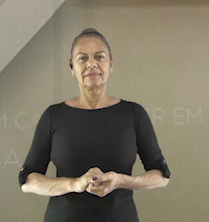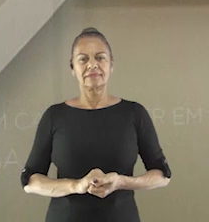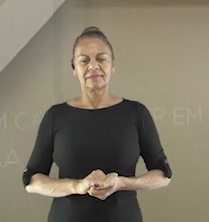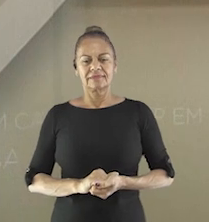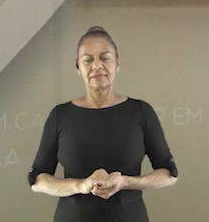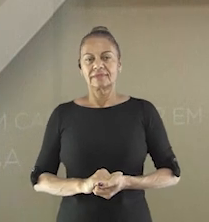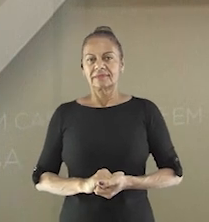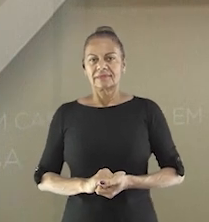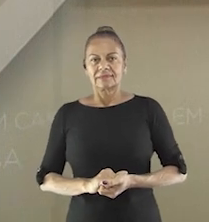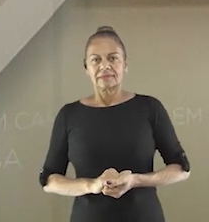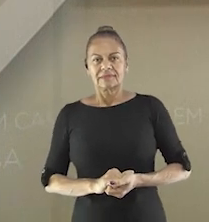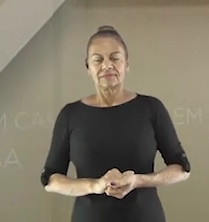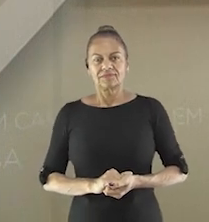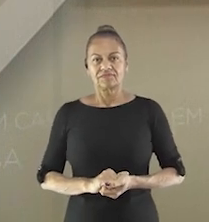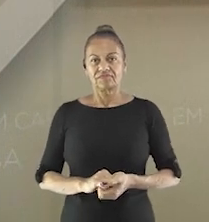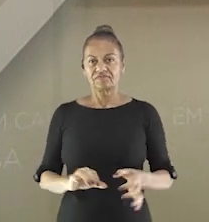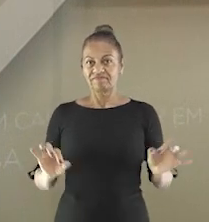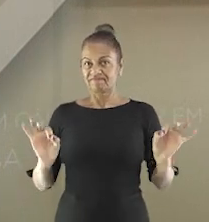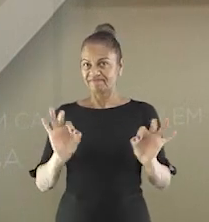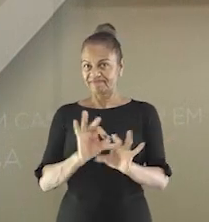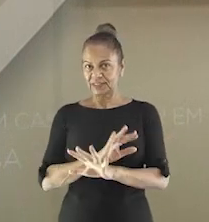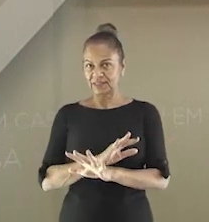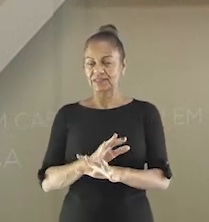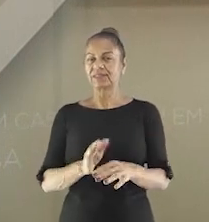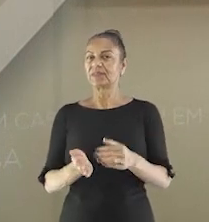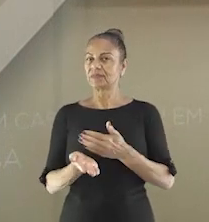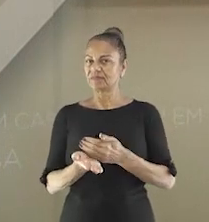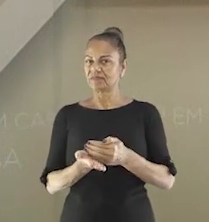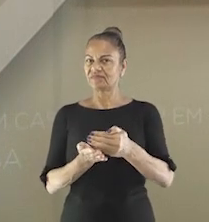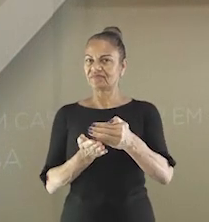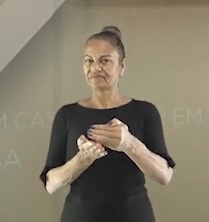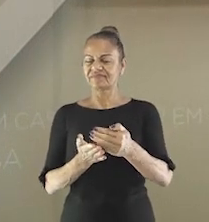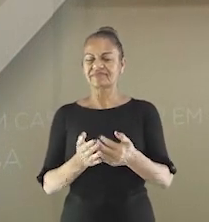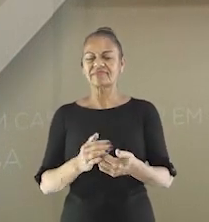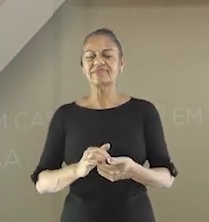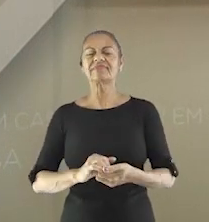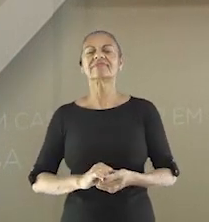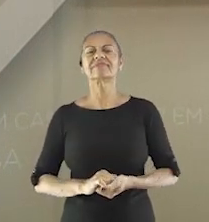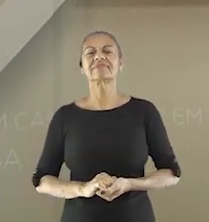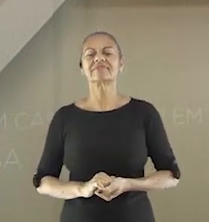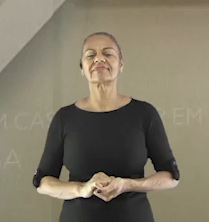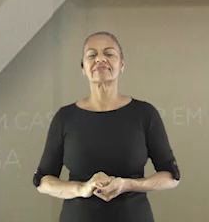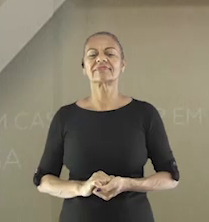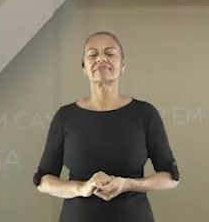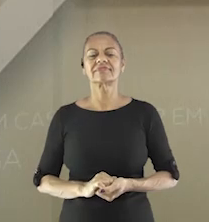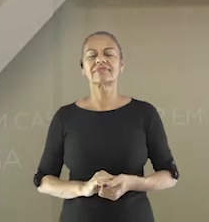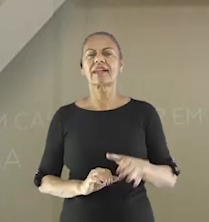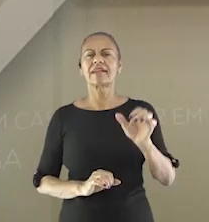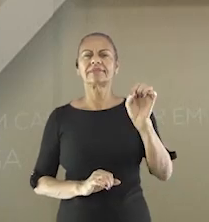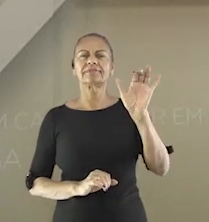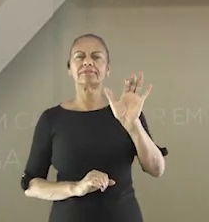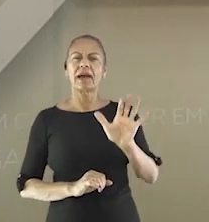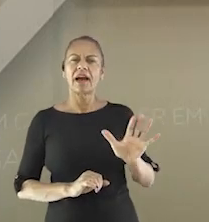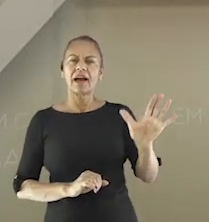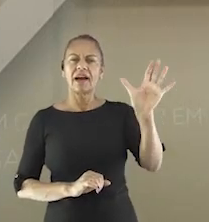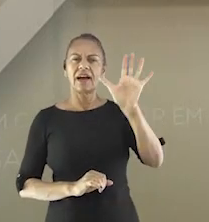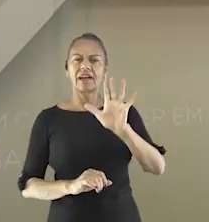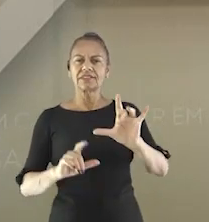E agora, se estiverem prontos, vamos começar. Vamos observar as imagens que temos em nossa